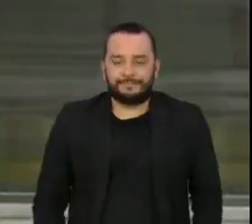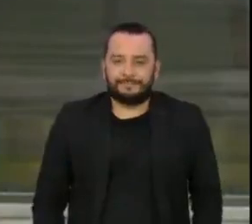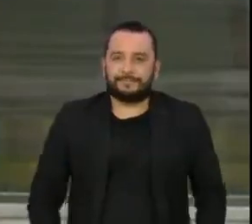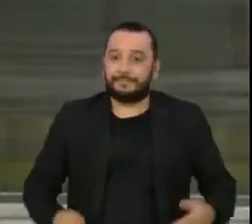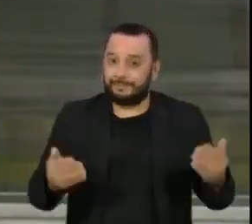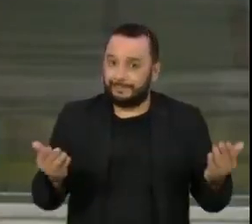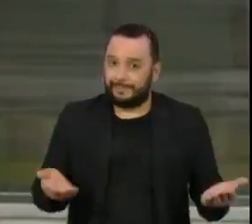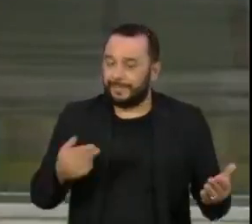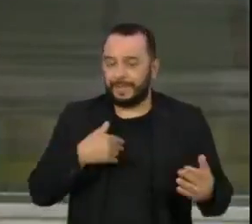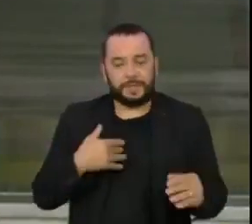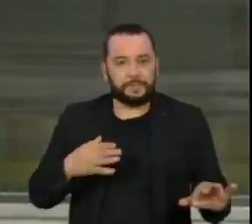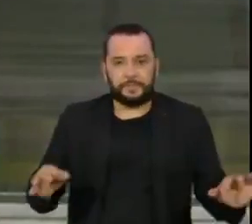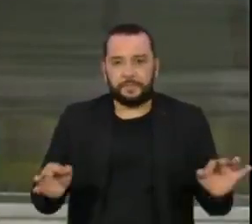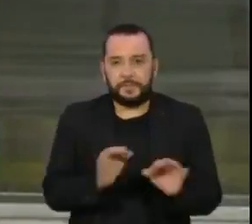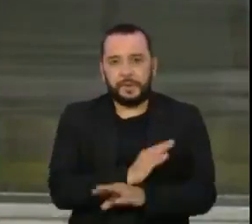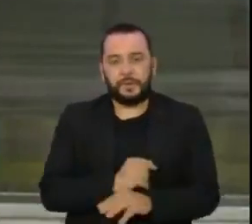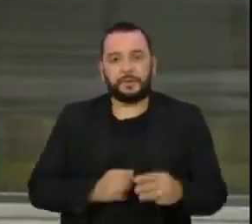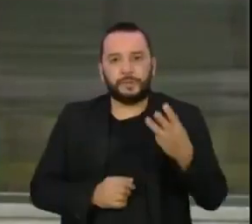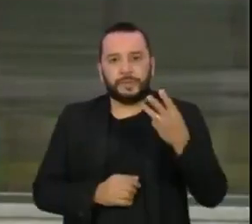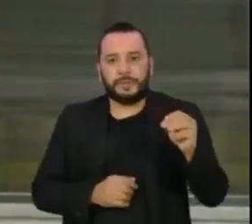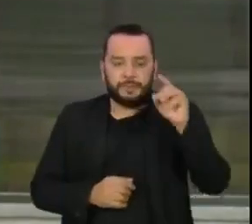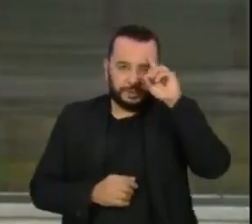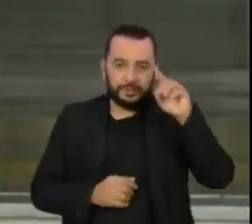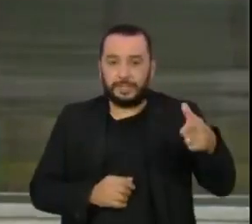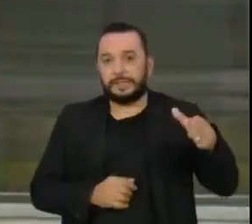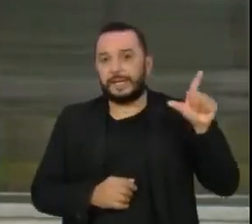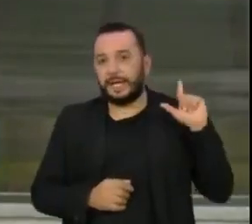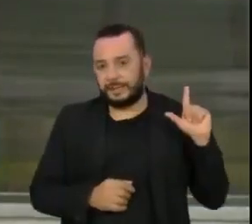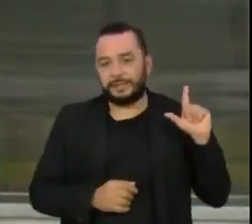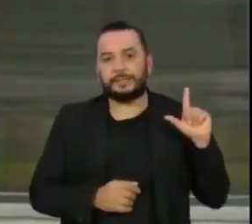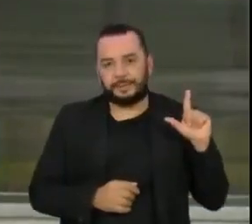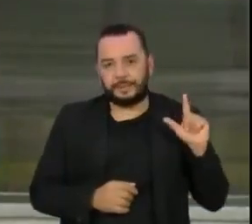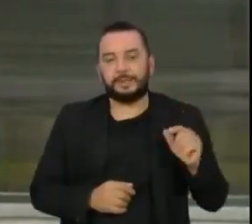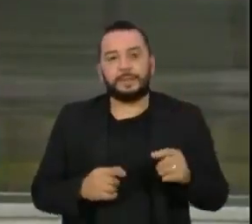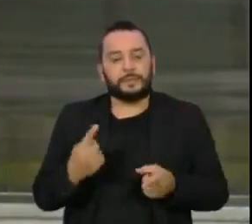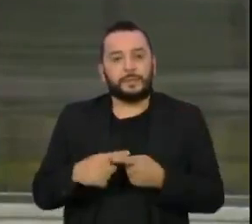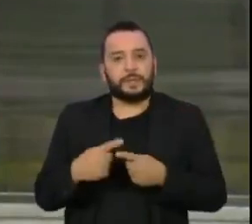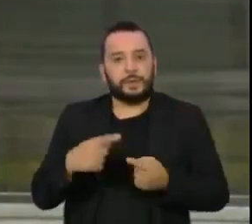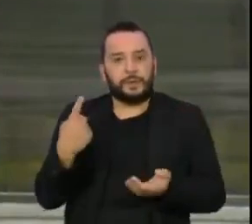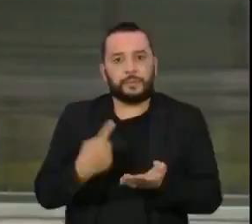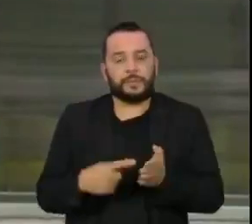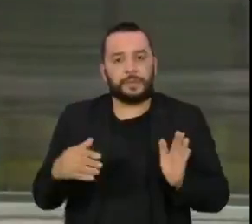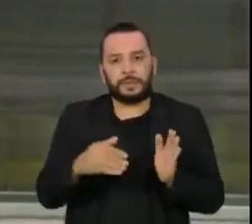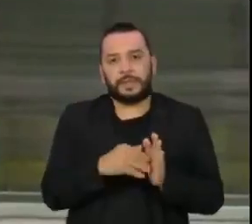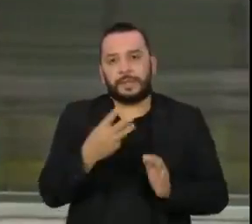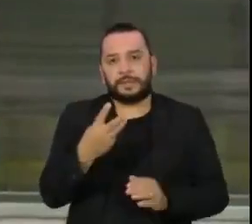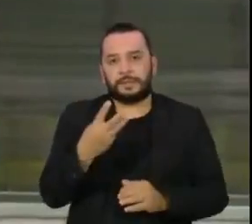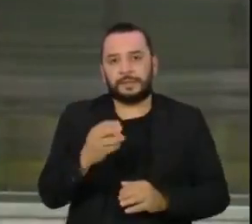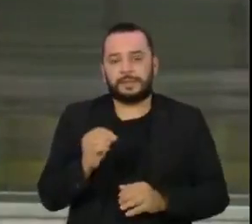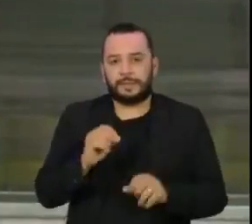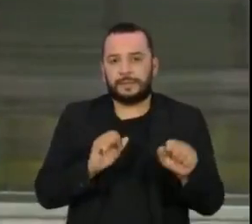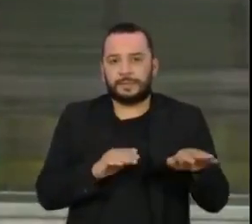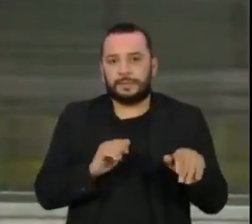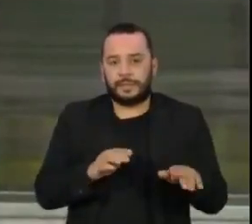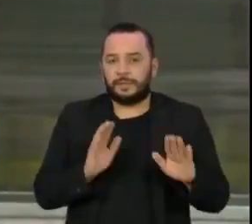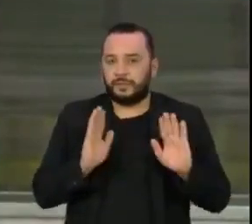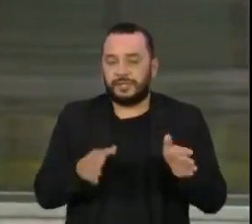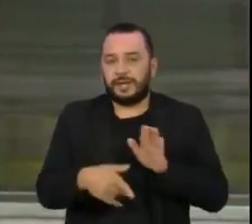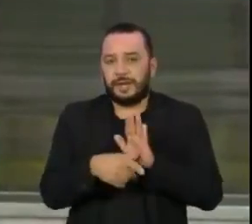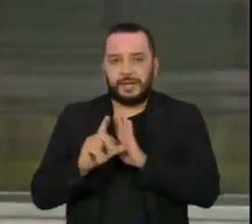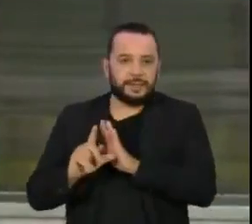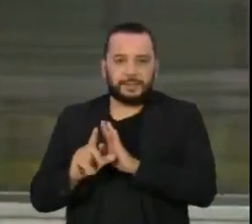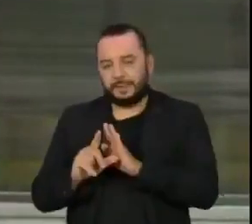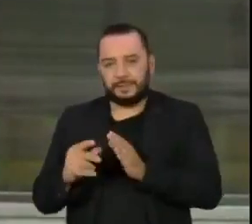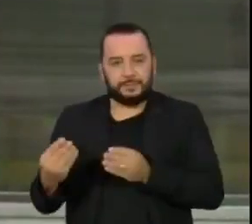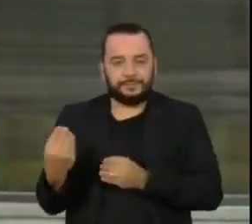aí completamos 30 dias antes do prazo previsto, que era de 30 de setembro, nós estaremos complementando a entrega de